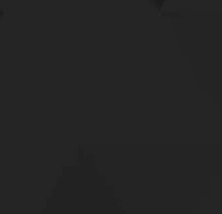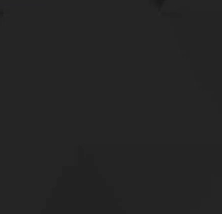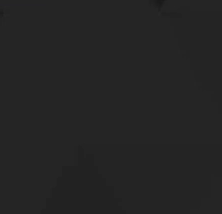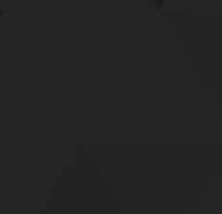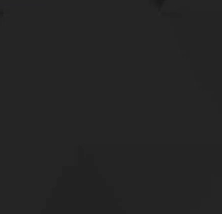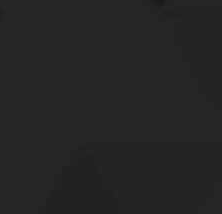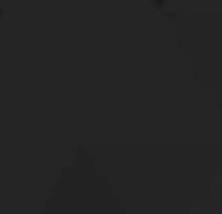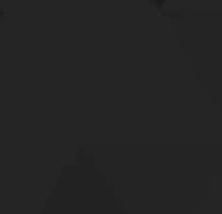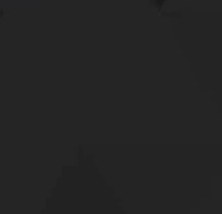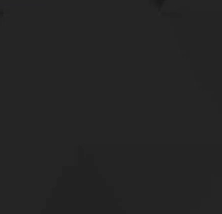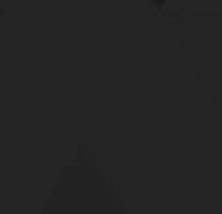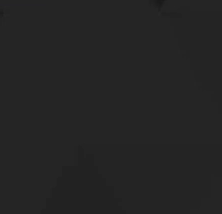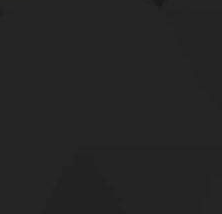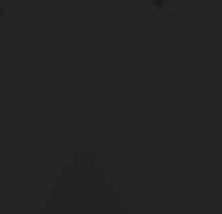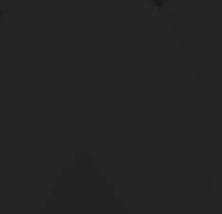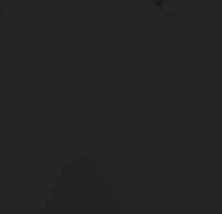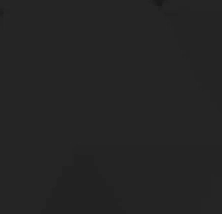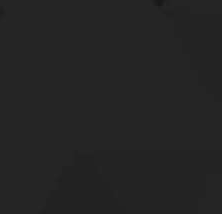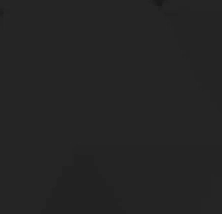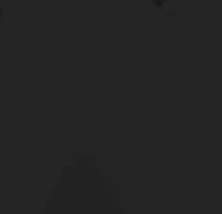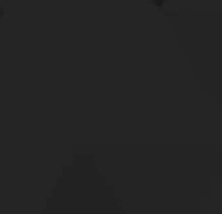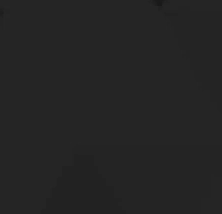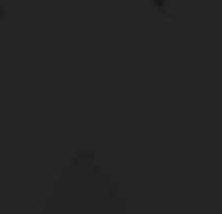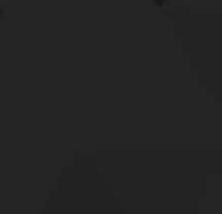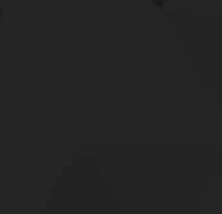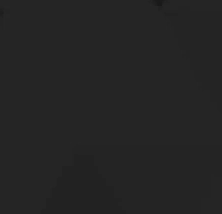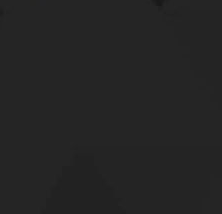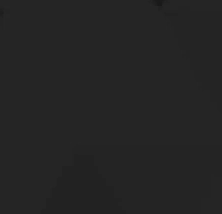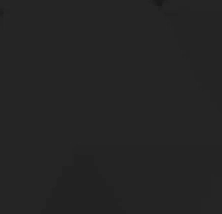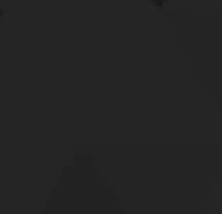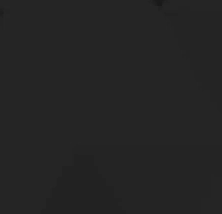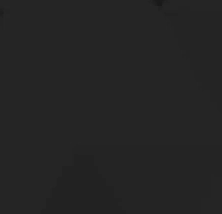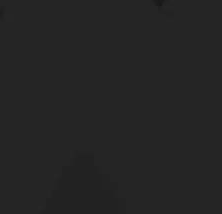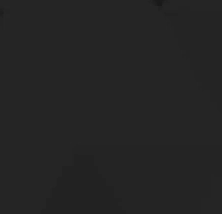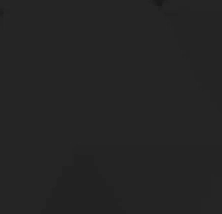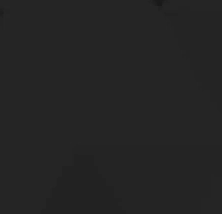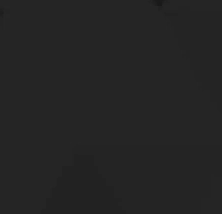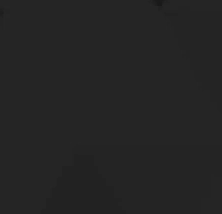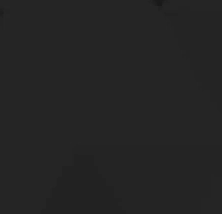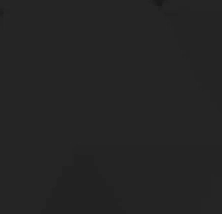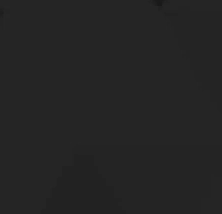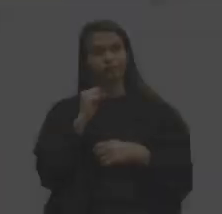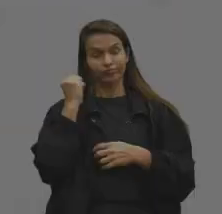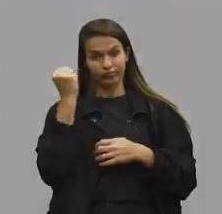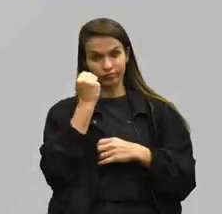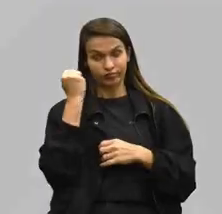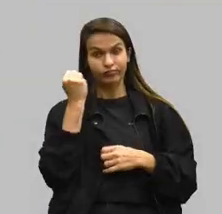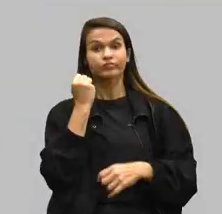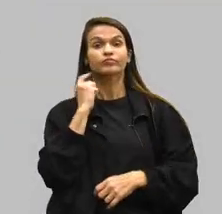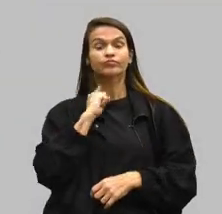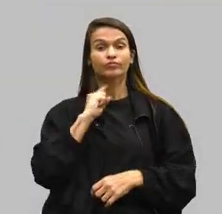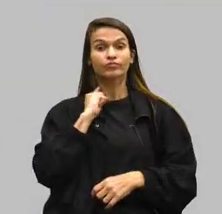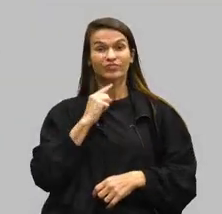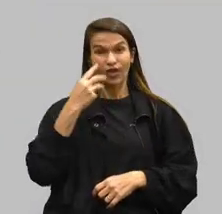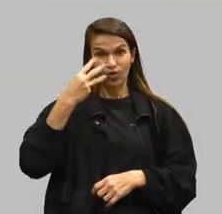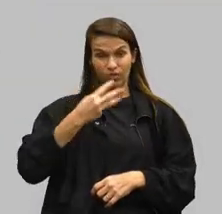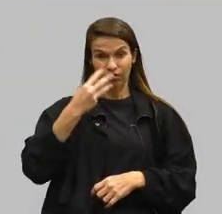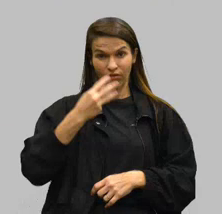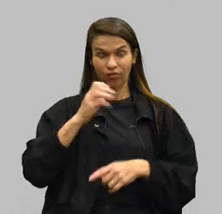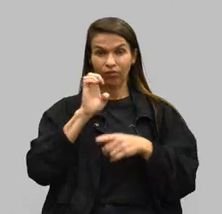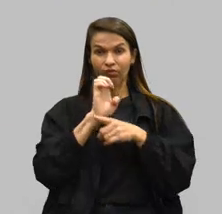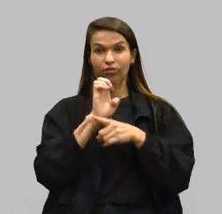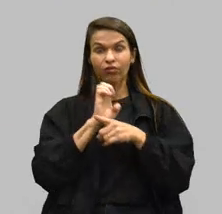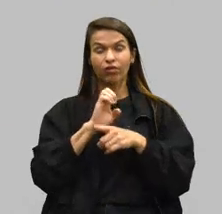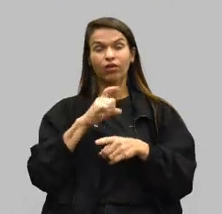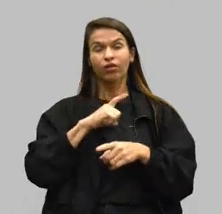ações orçamento né e isso é muito grave Minas Gerais é o terceiro estado que tem o